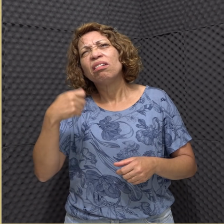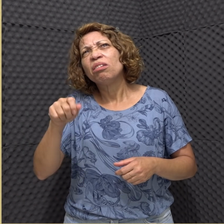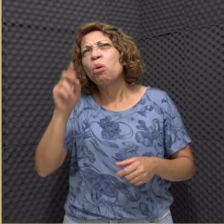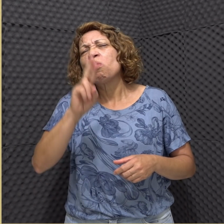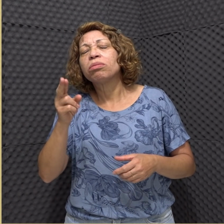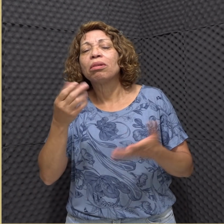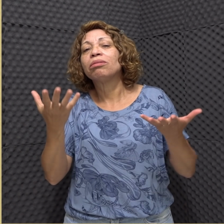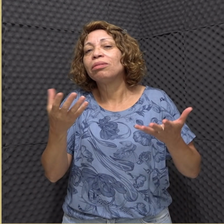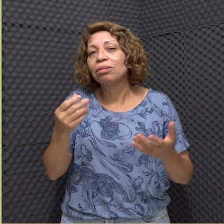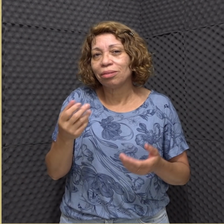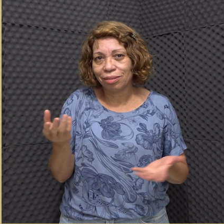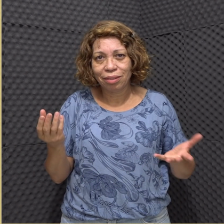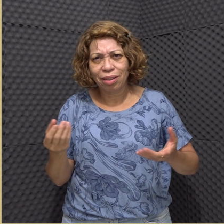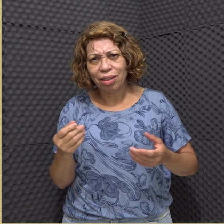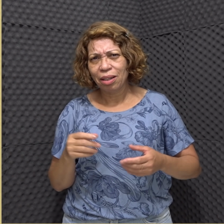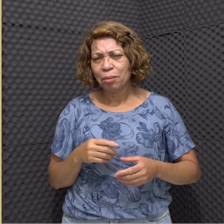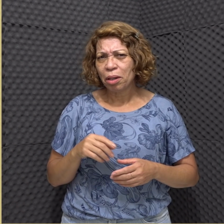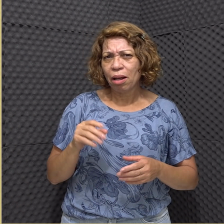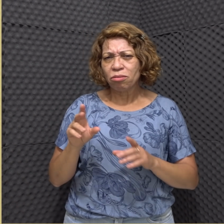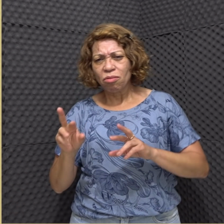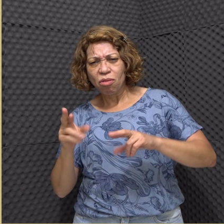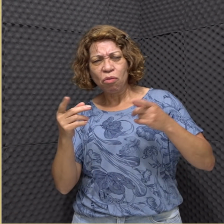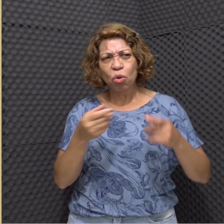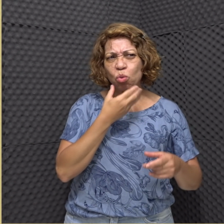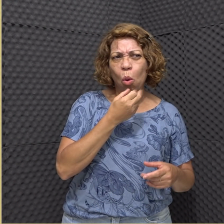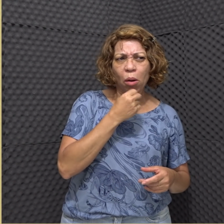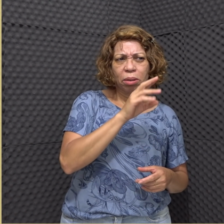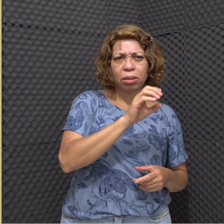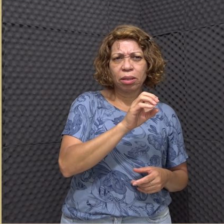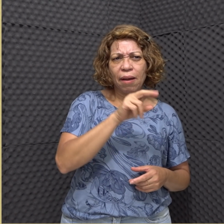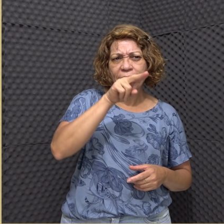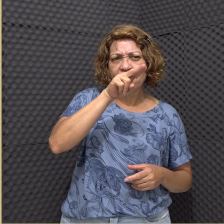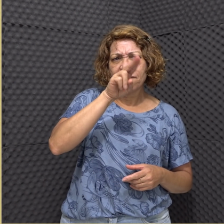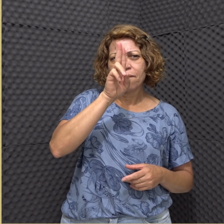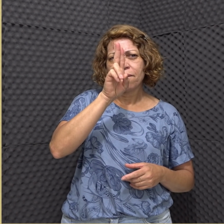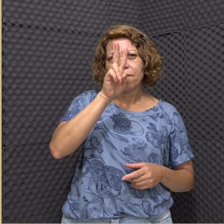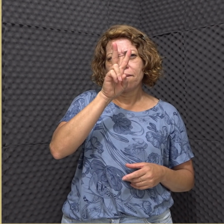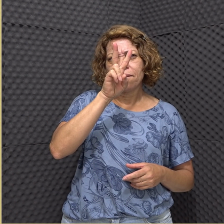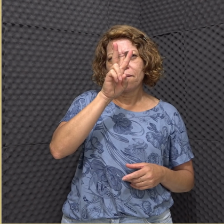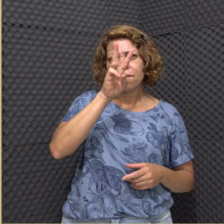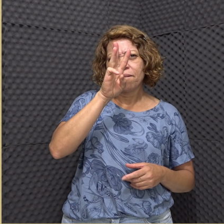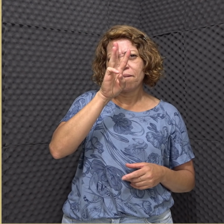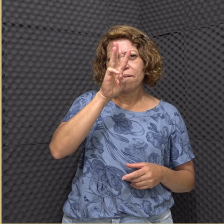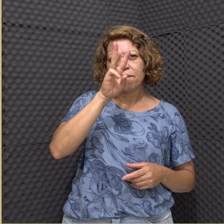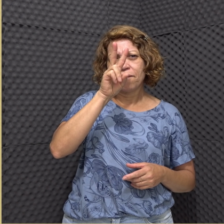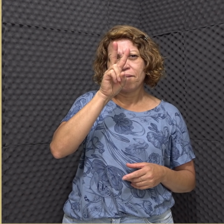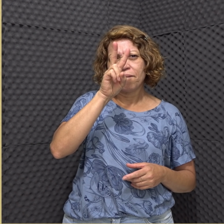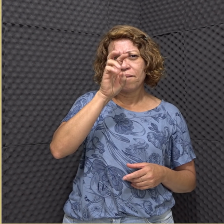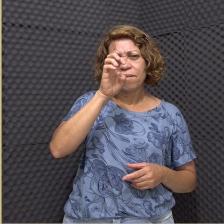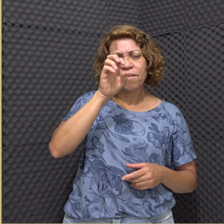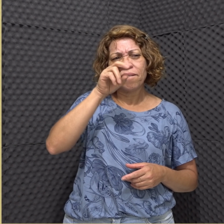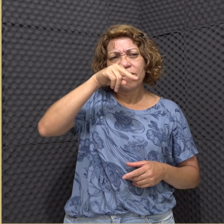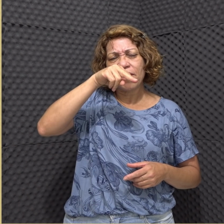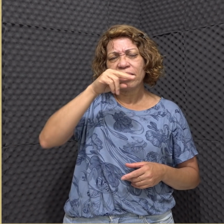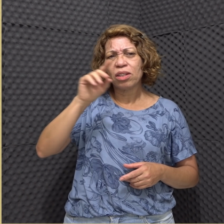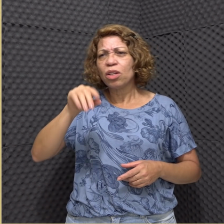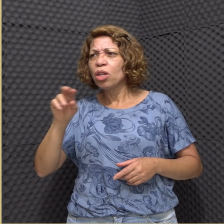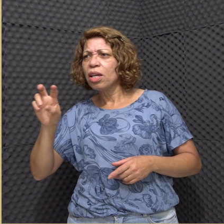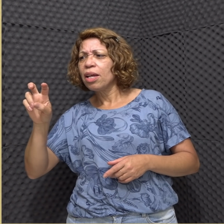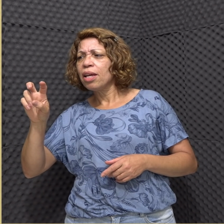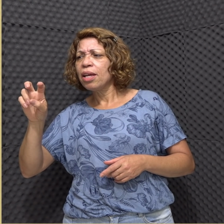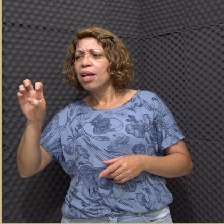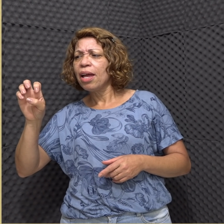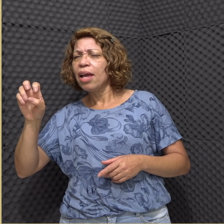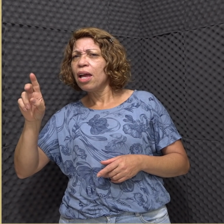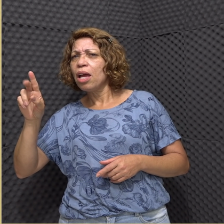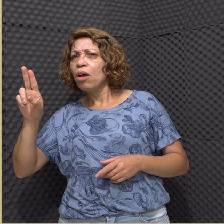diferença do diagrama de Venn para o diagrama de Euler? É que neste diagrama, o diagrama de Venn, A diferença é que ele